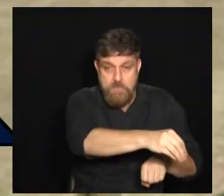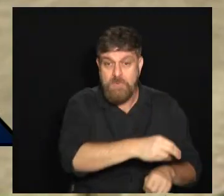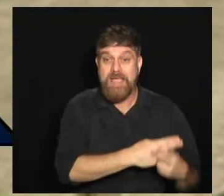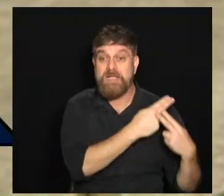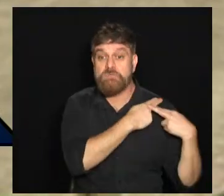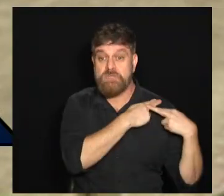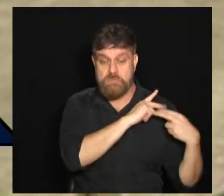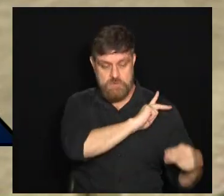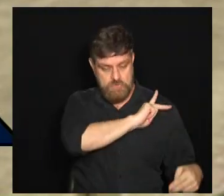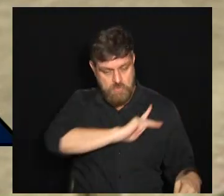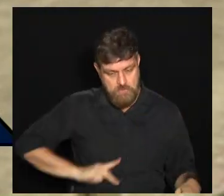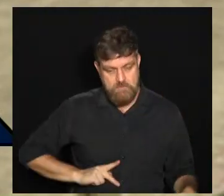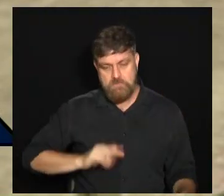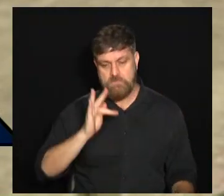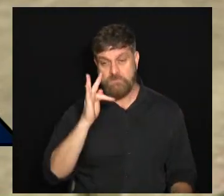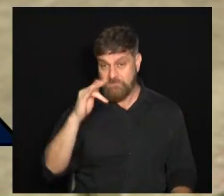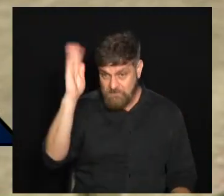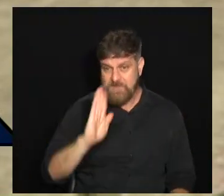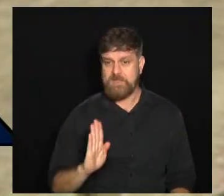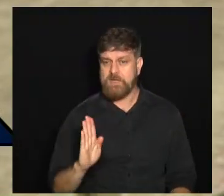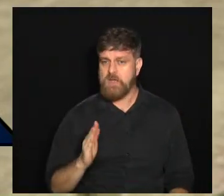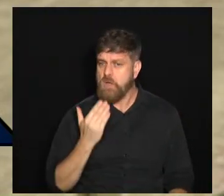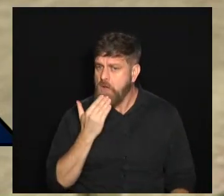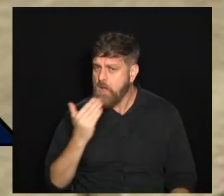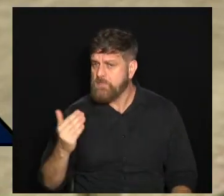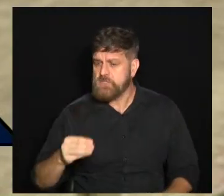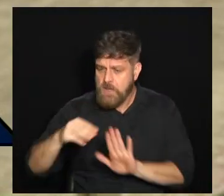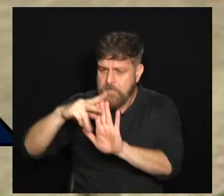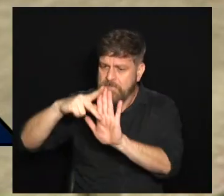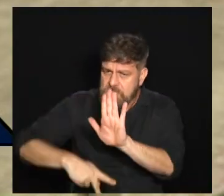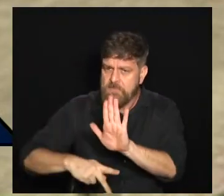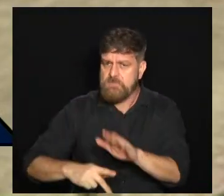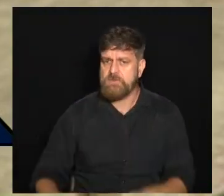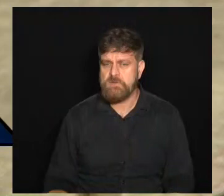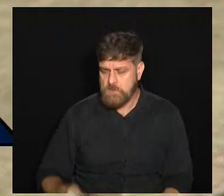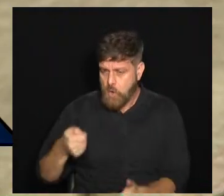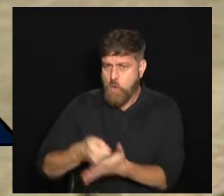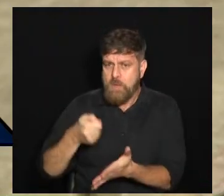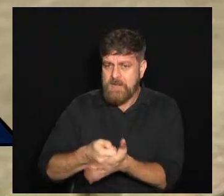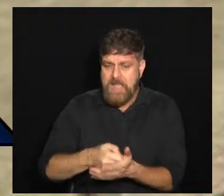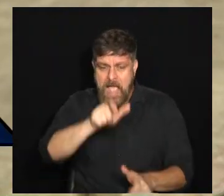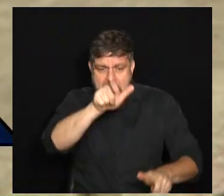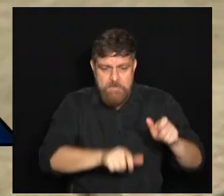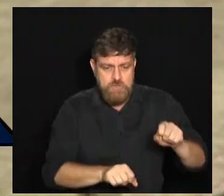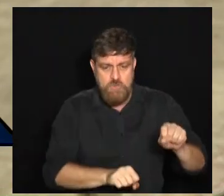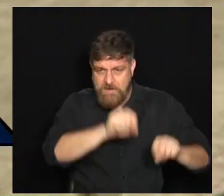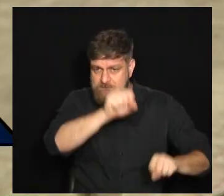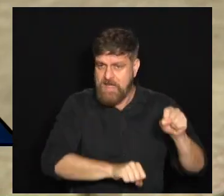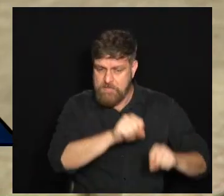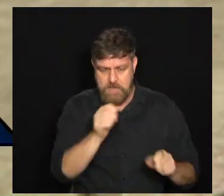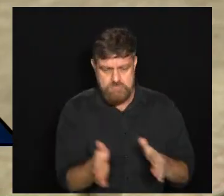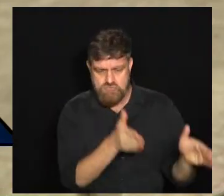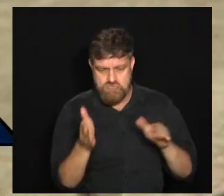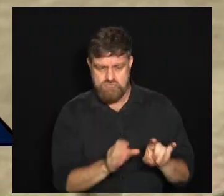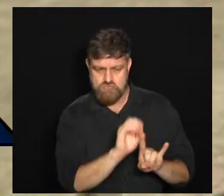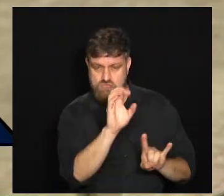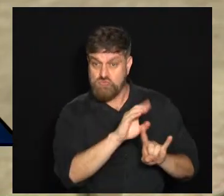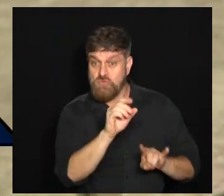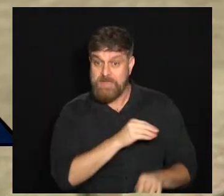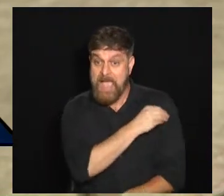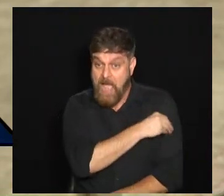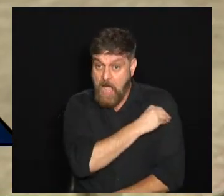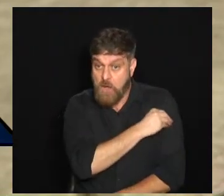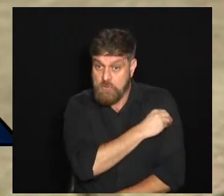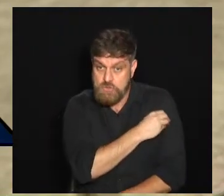federal deve, e por isso que eu pedi que ele faça uma medida provisória, dizendo que quem produz álcool gel tem que colocar à